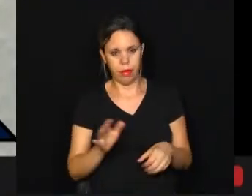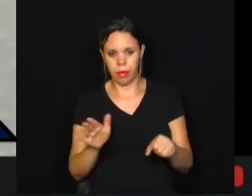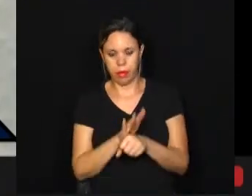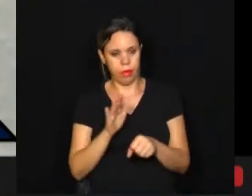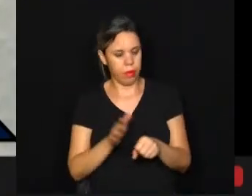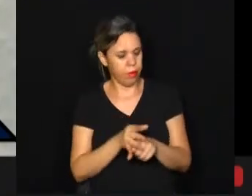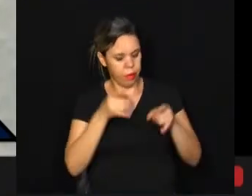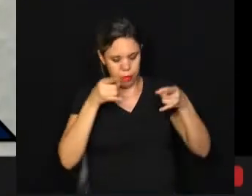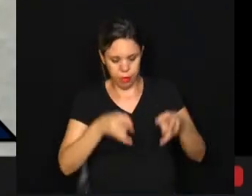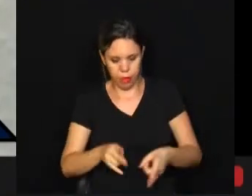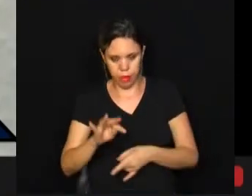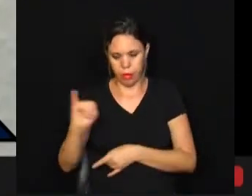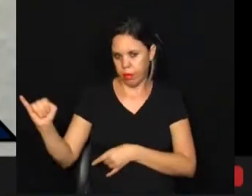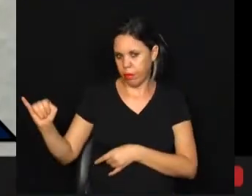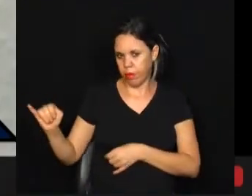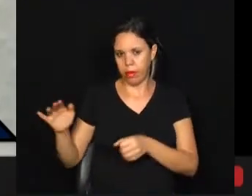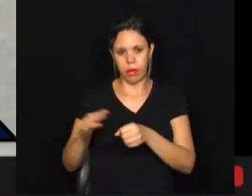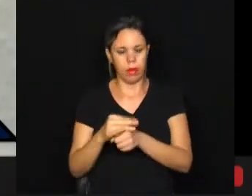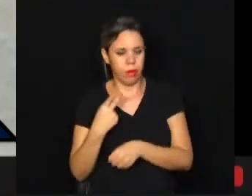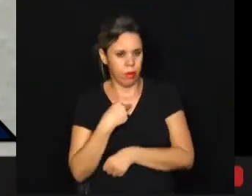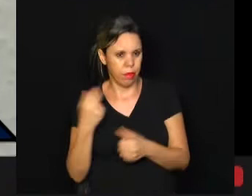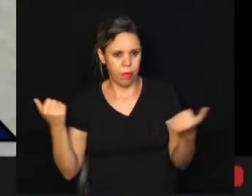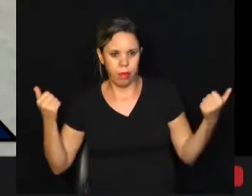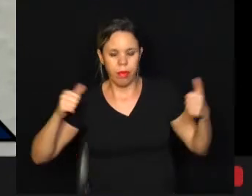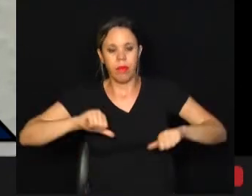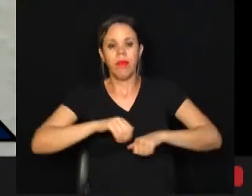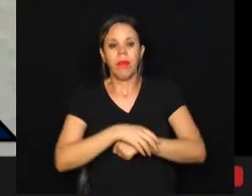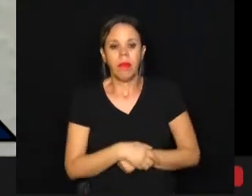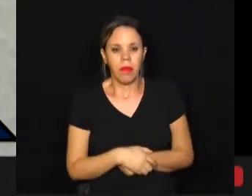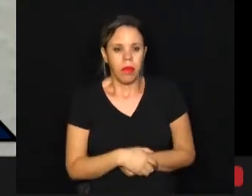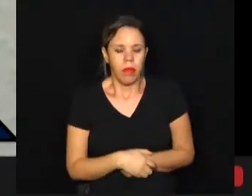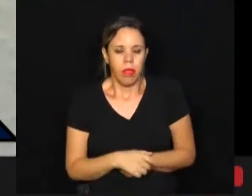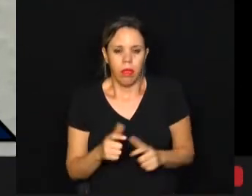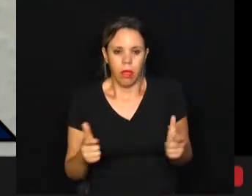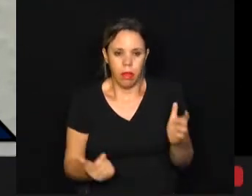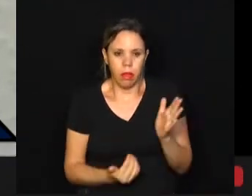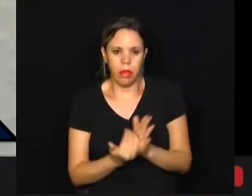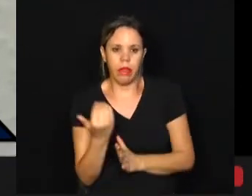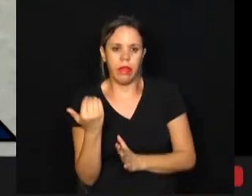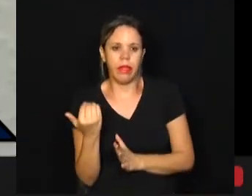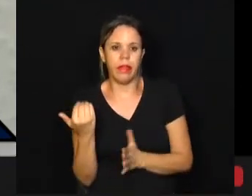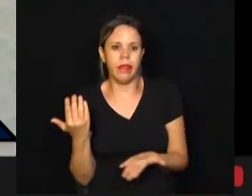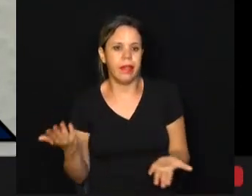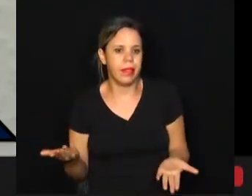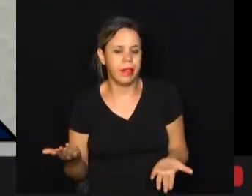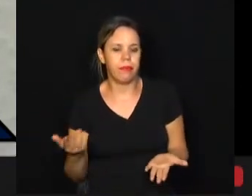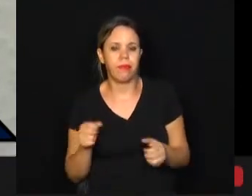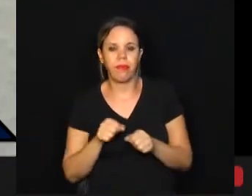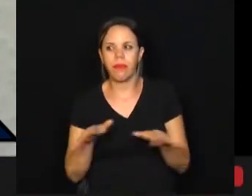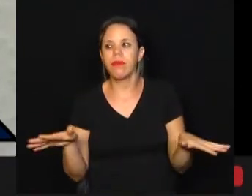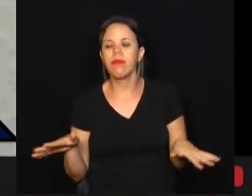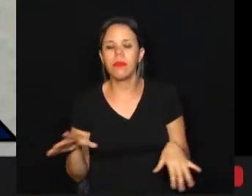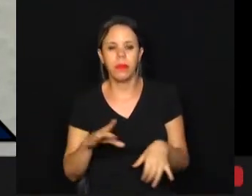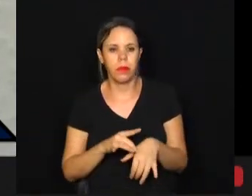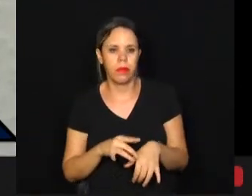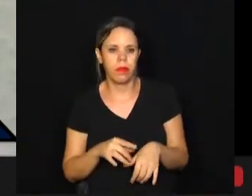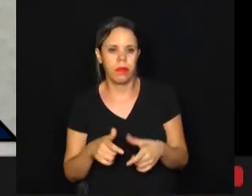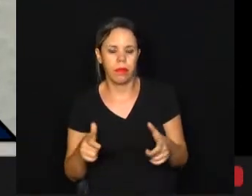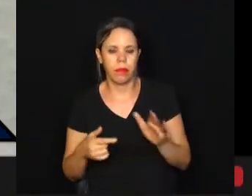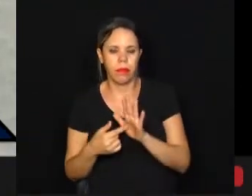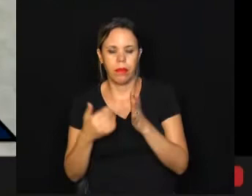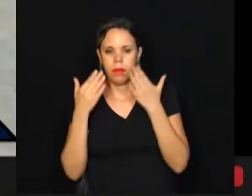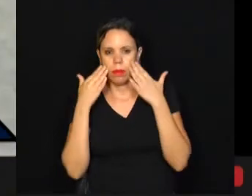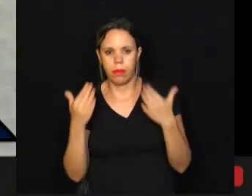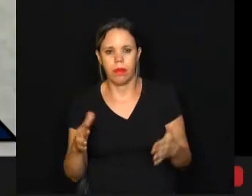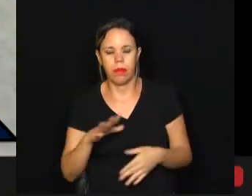de UTIs ocupados, eles são piores ainda, aumentam os casos, aumenta o contágio, é uma exposição que